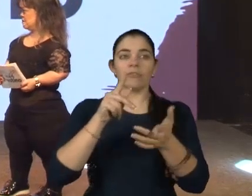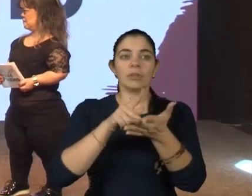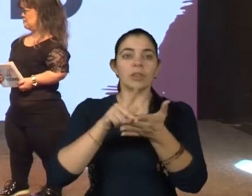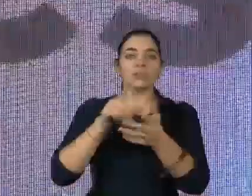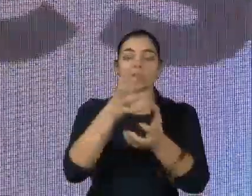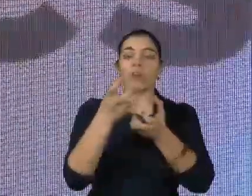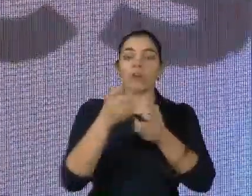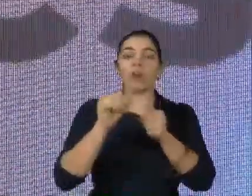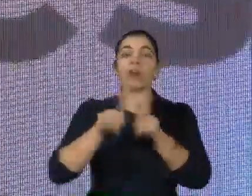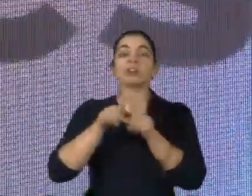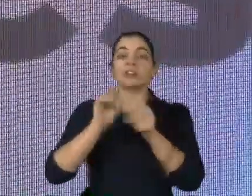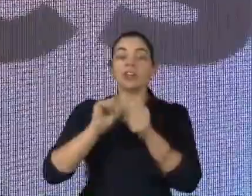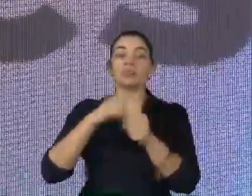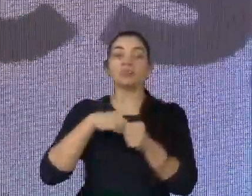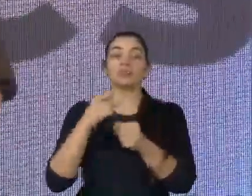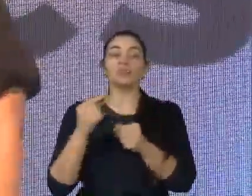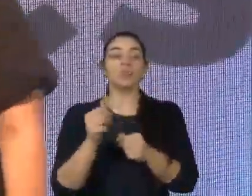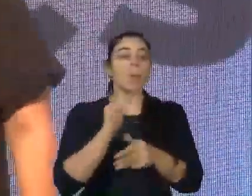eu já tenho suporte, né?